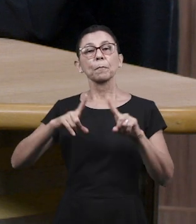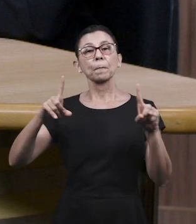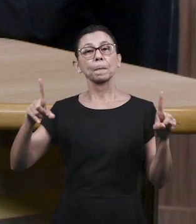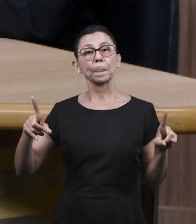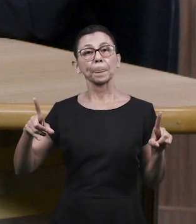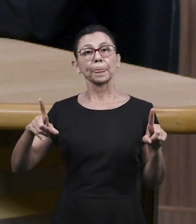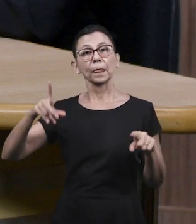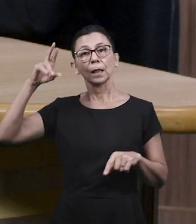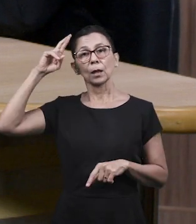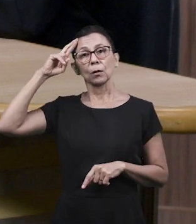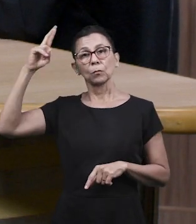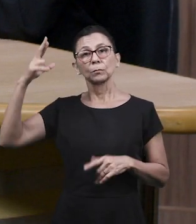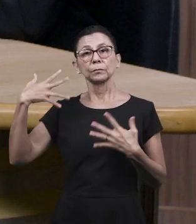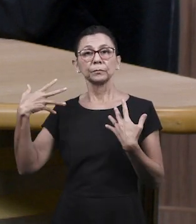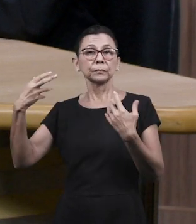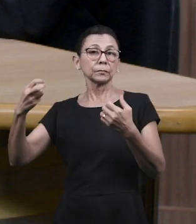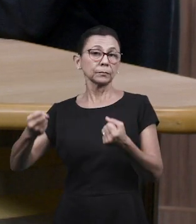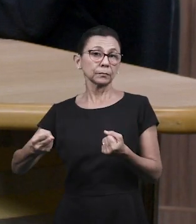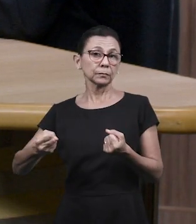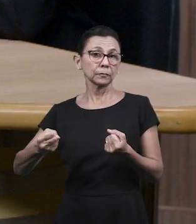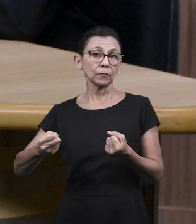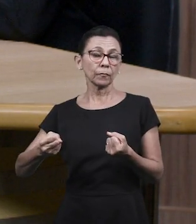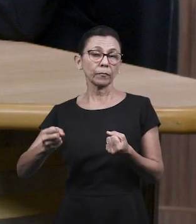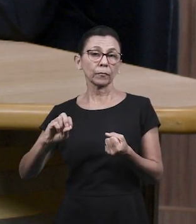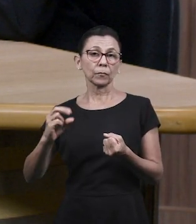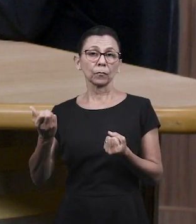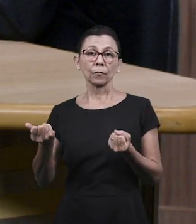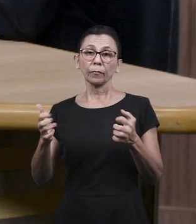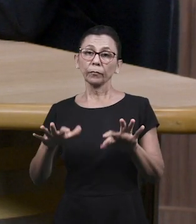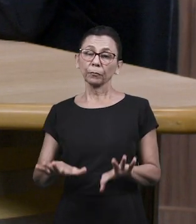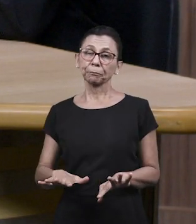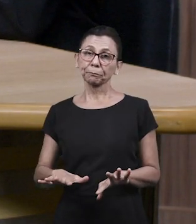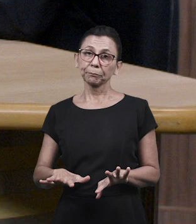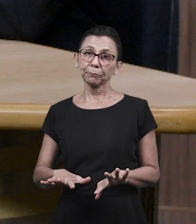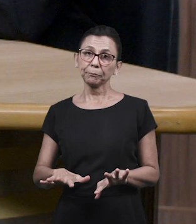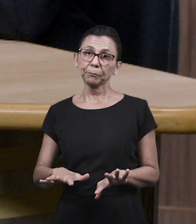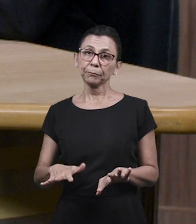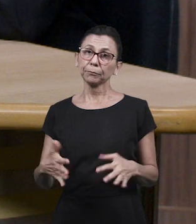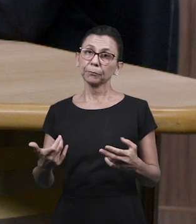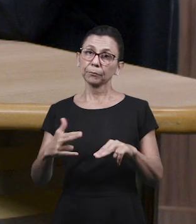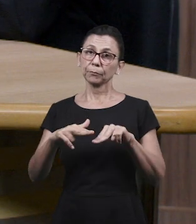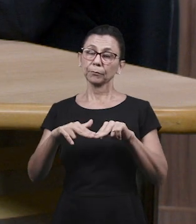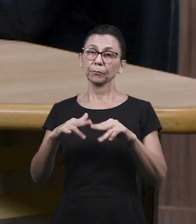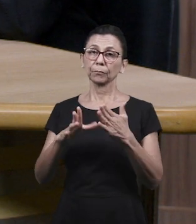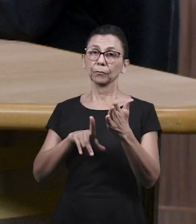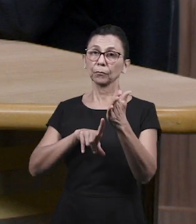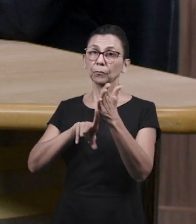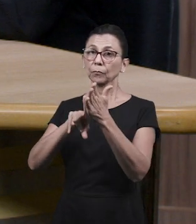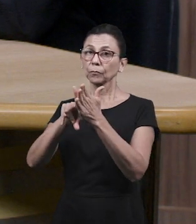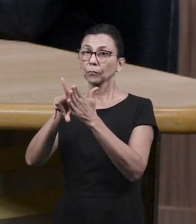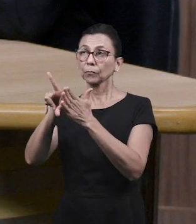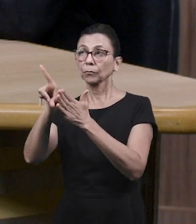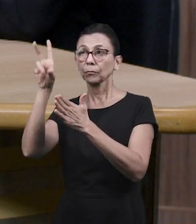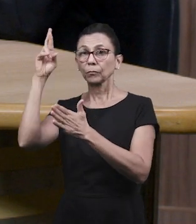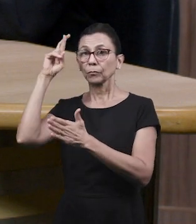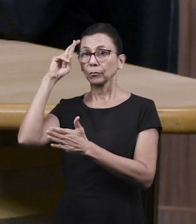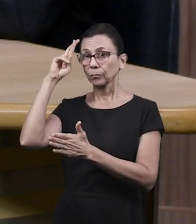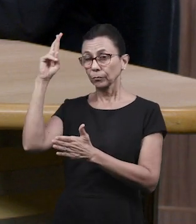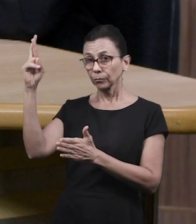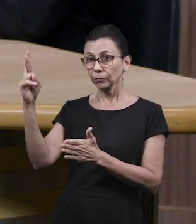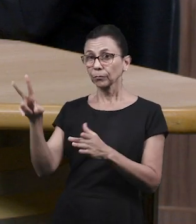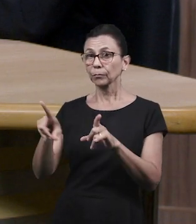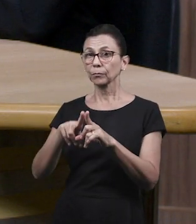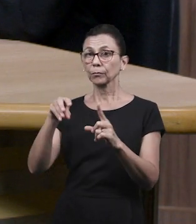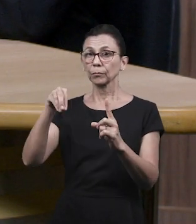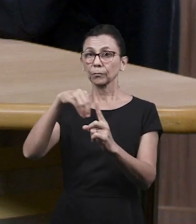o consentimento de Deus. Por isso nós consultamos ao Senhor, né, que é um outro recurso também da